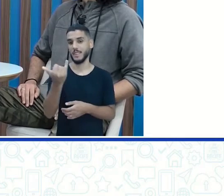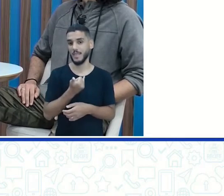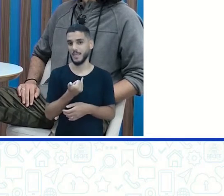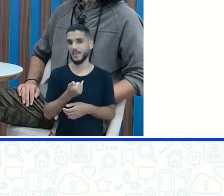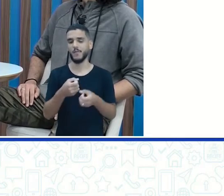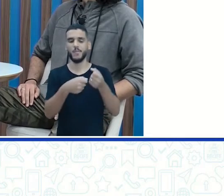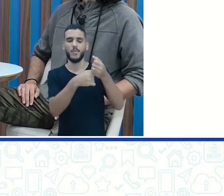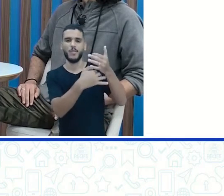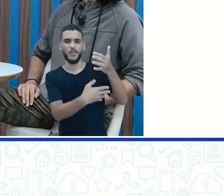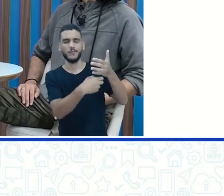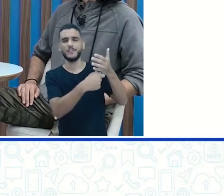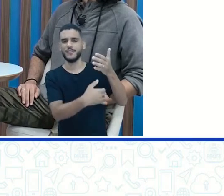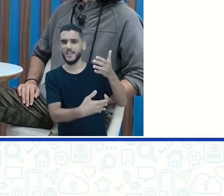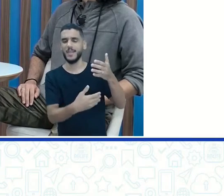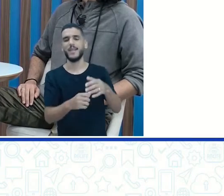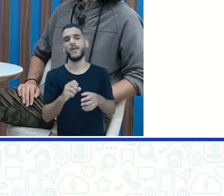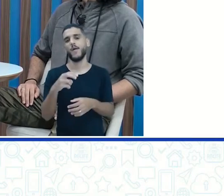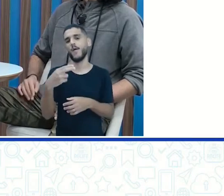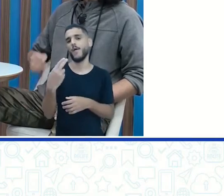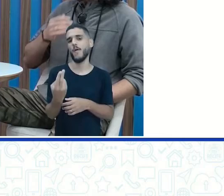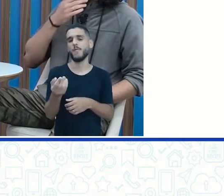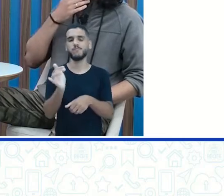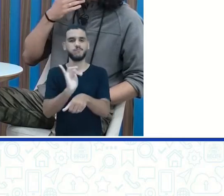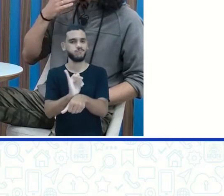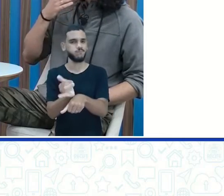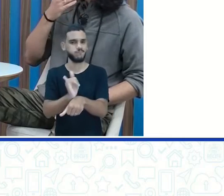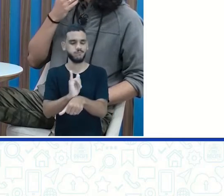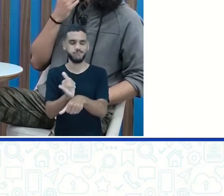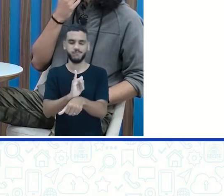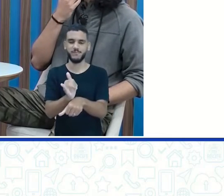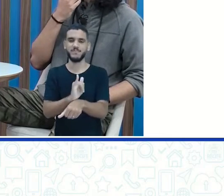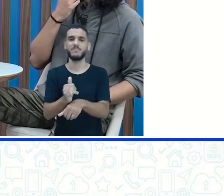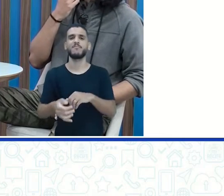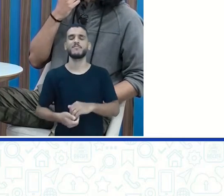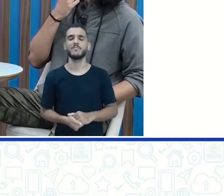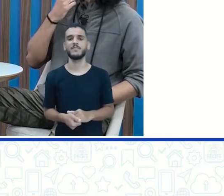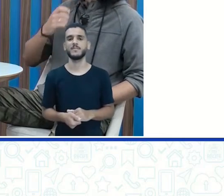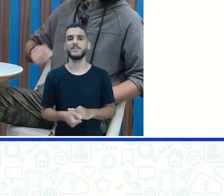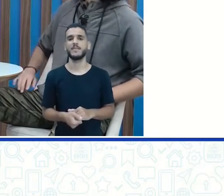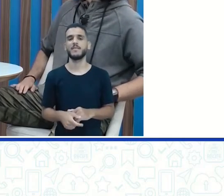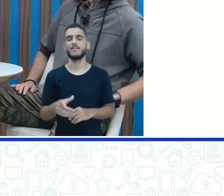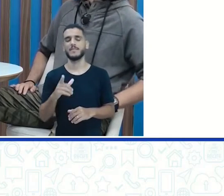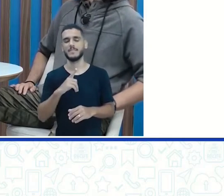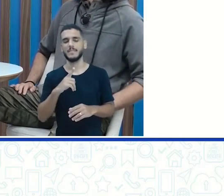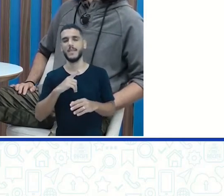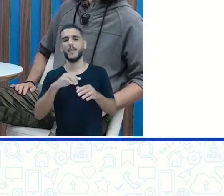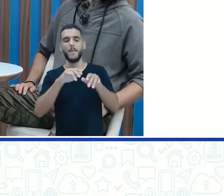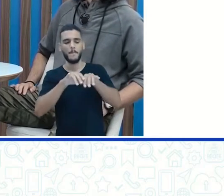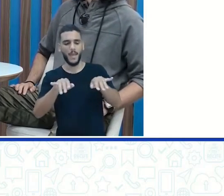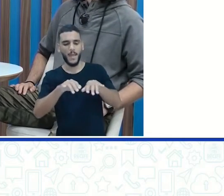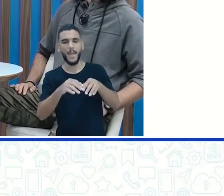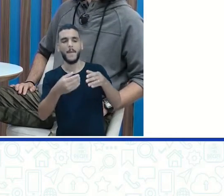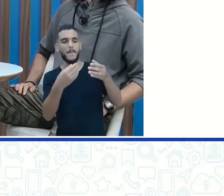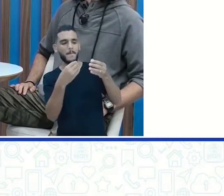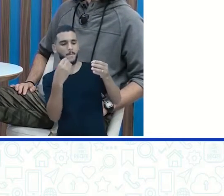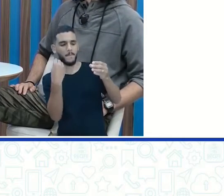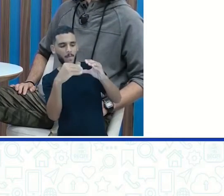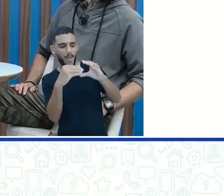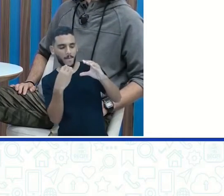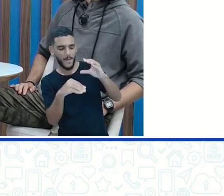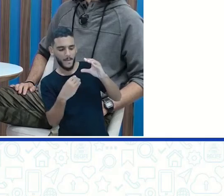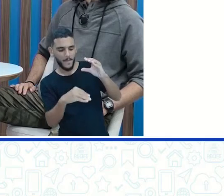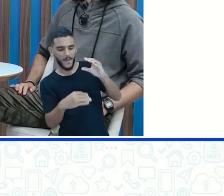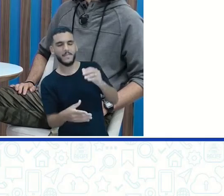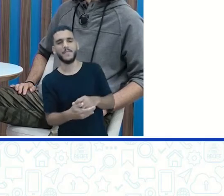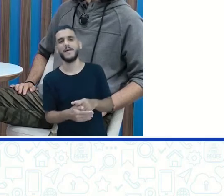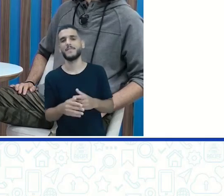seja no chat ou lá no YouTube. Coloca um comentário se foi fácil para vocês. Qual música